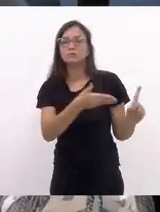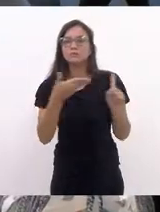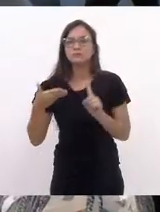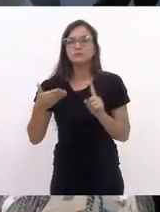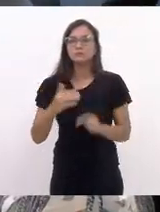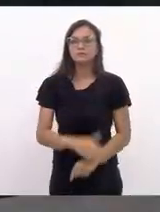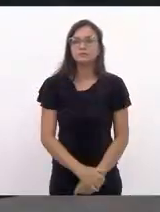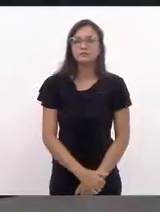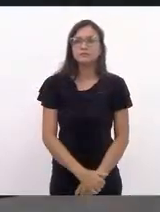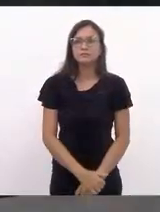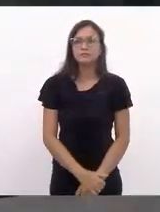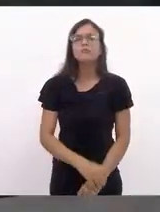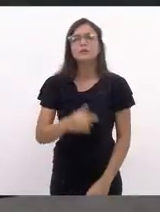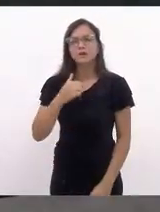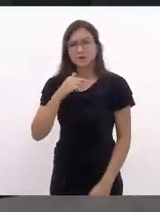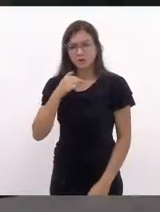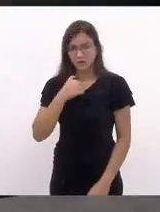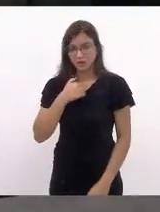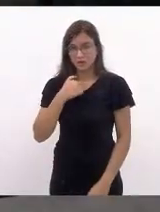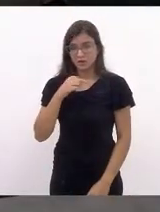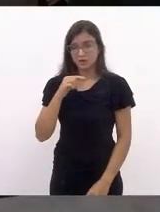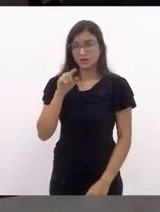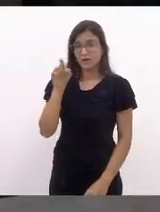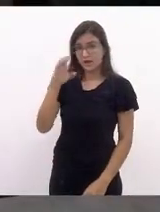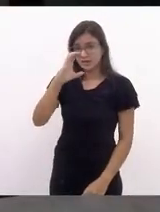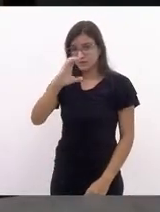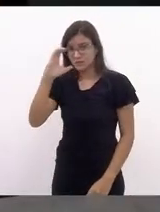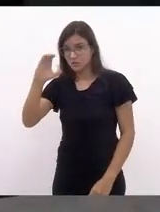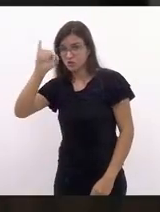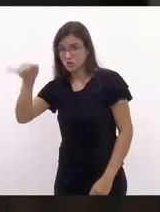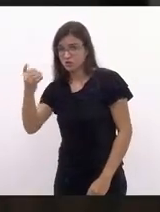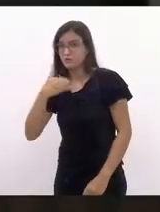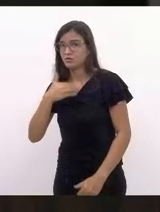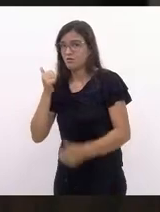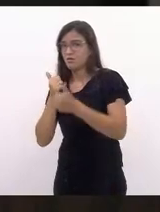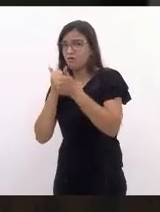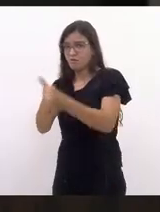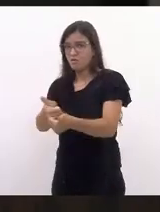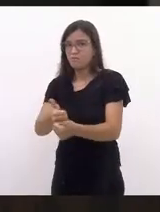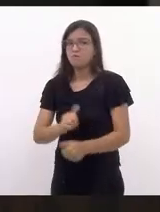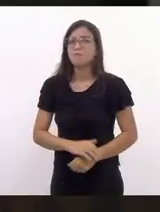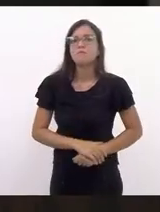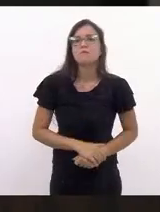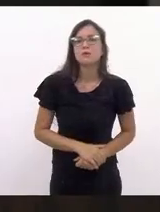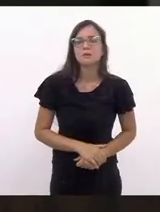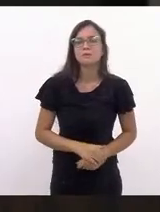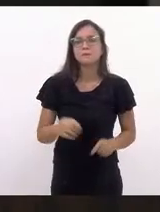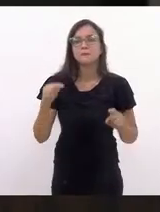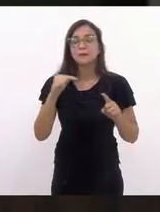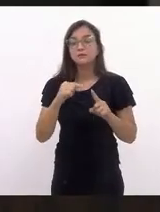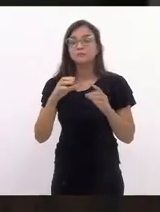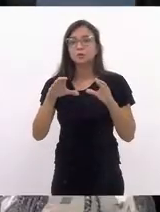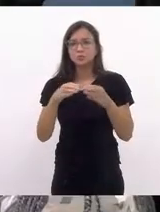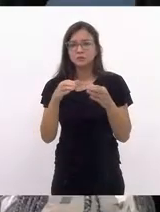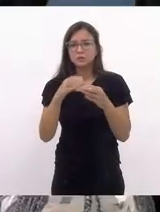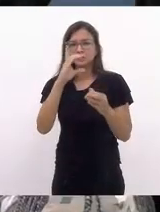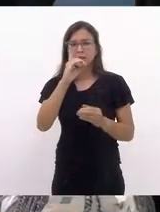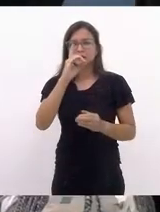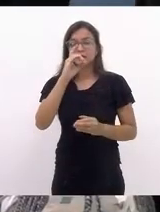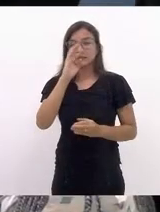Oi eu acompanho o substitutivo da ccj presidente da Comissão de tributação Deputado Luiz Paulo